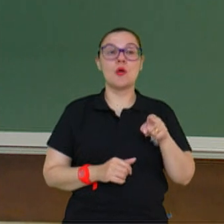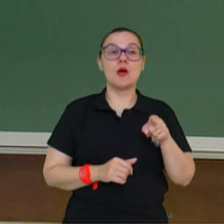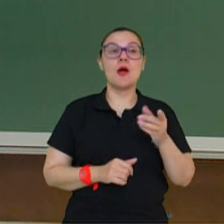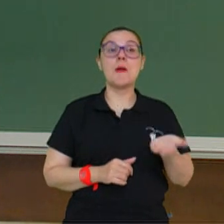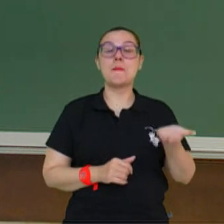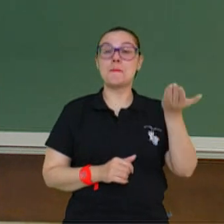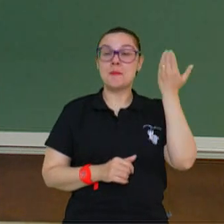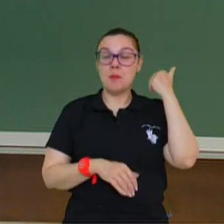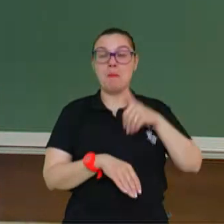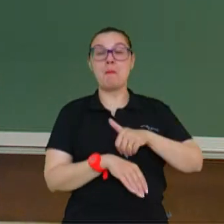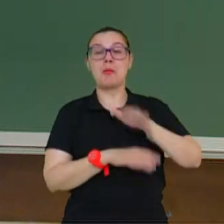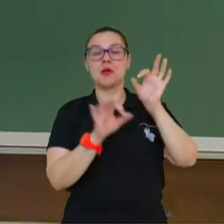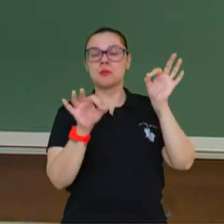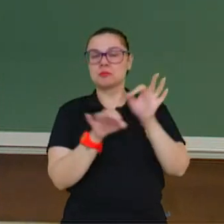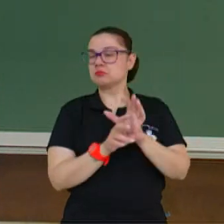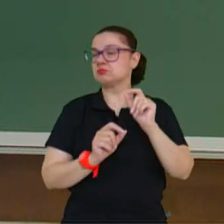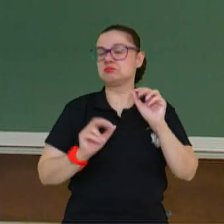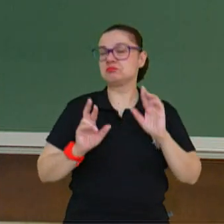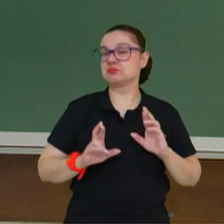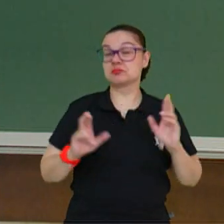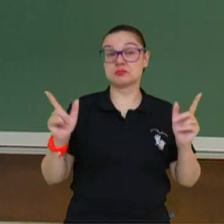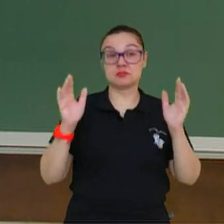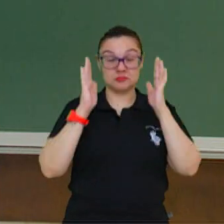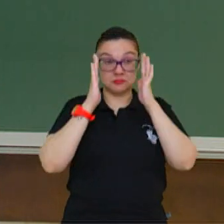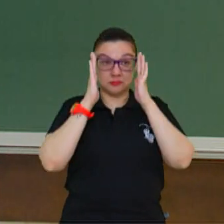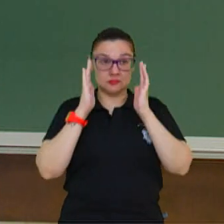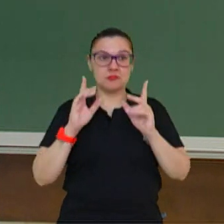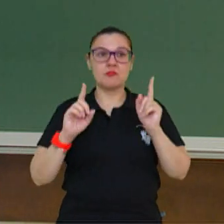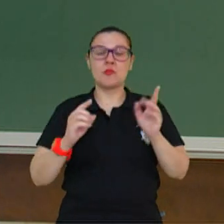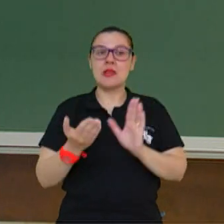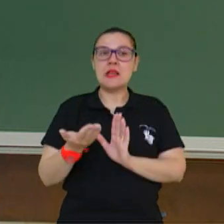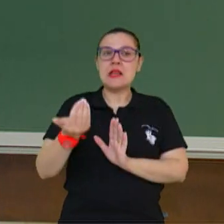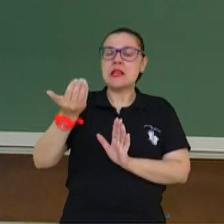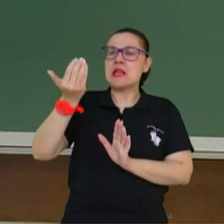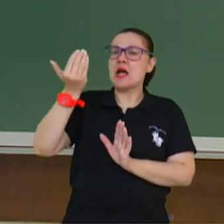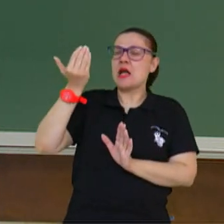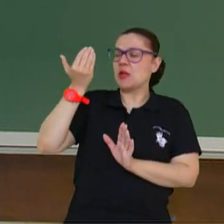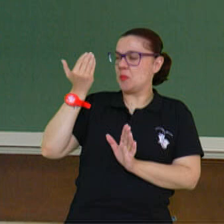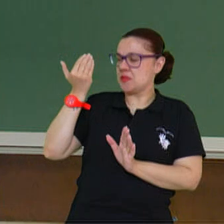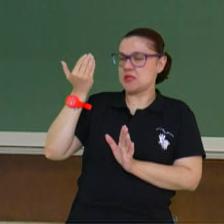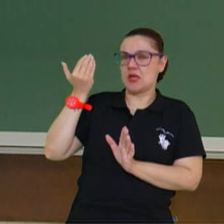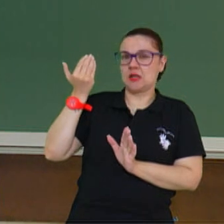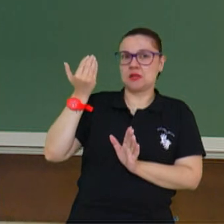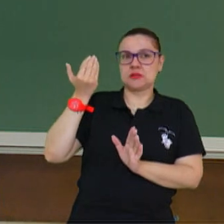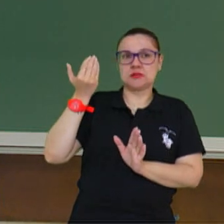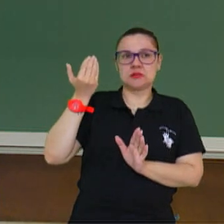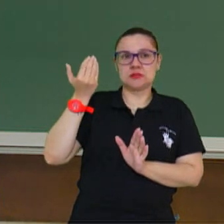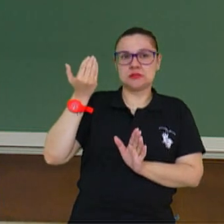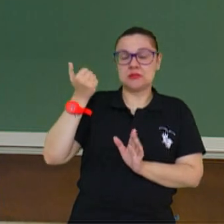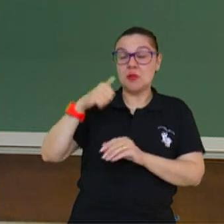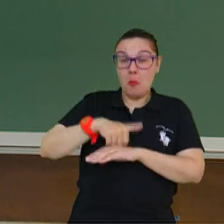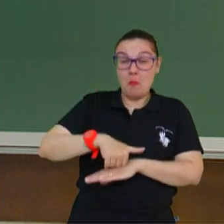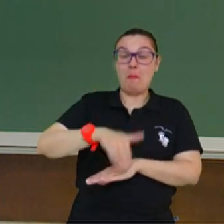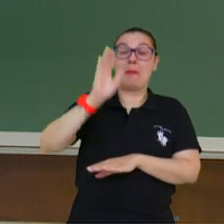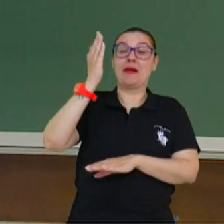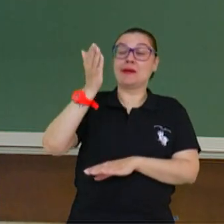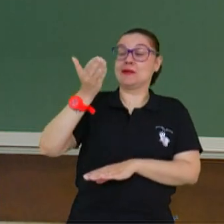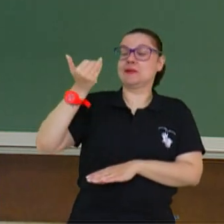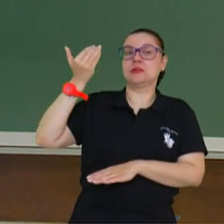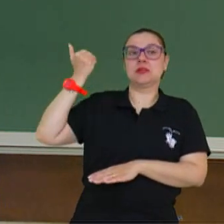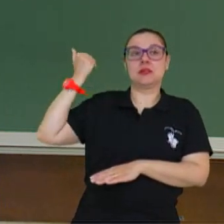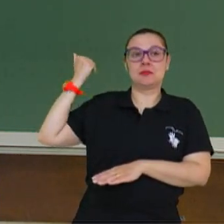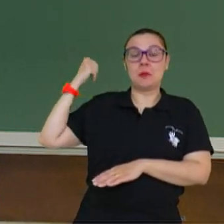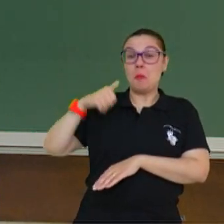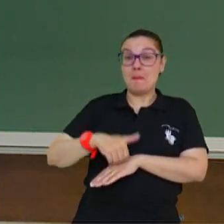pretérito mais que perfeito. Qual a diferença? Existe uma ação lá no passado, uma ação anterior a esse, mais antiga ainda, a gente chama de